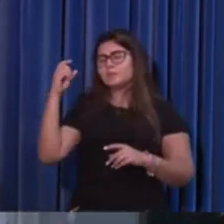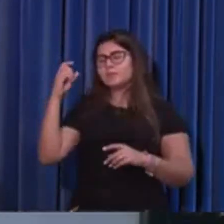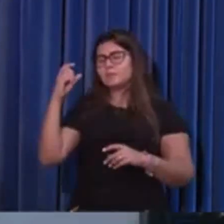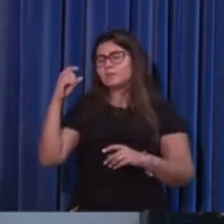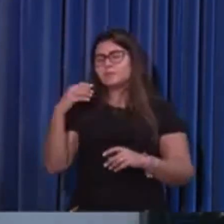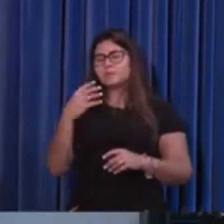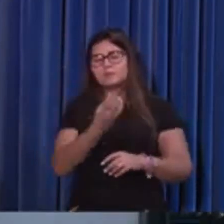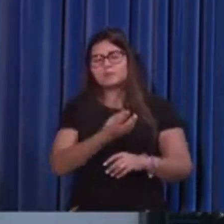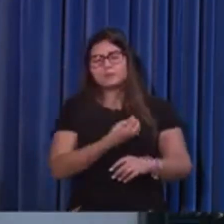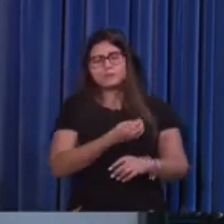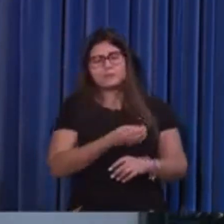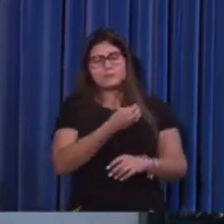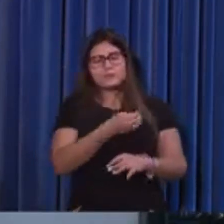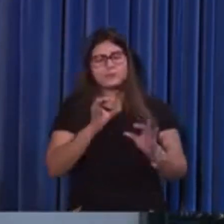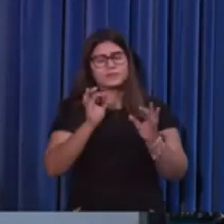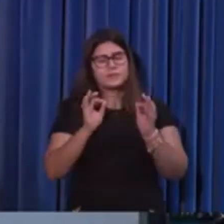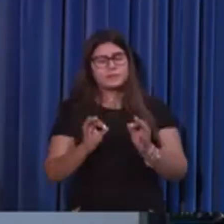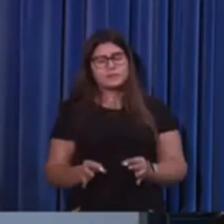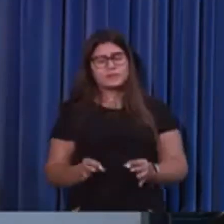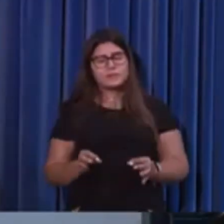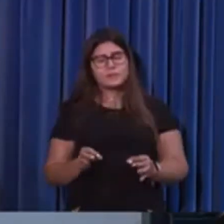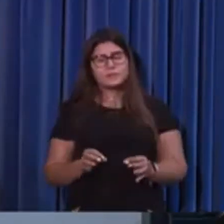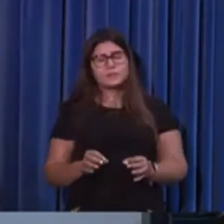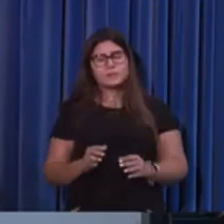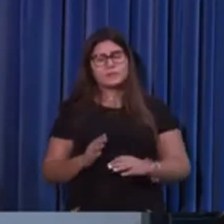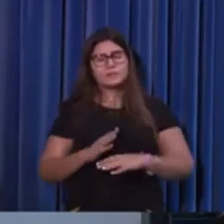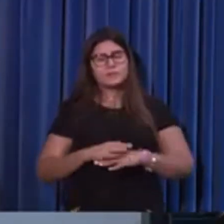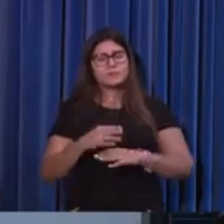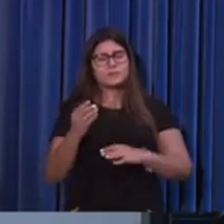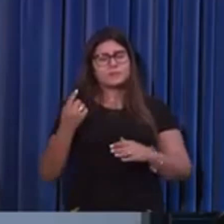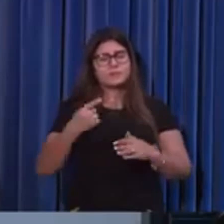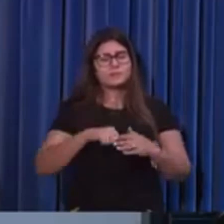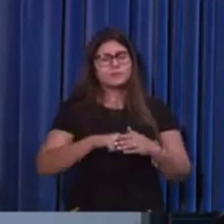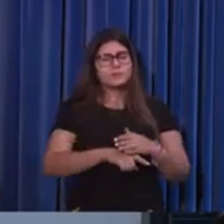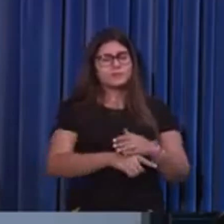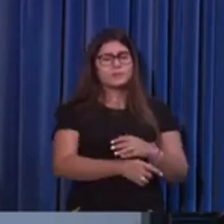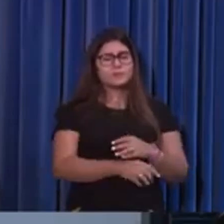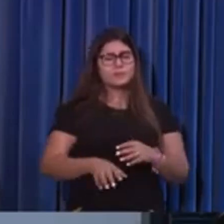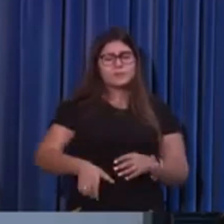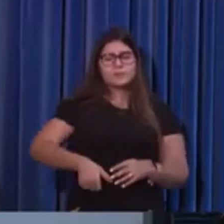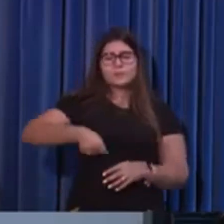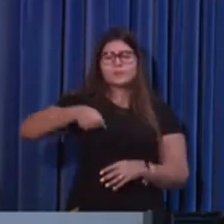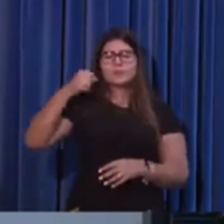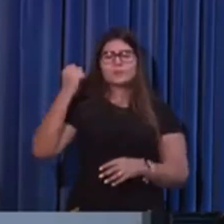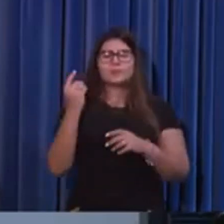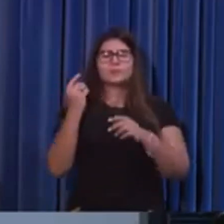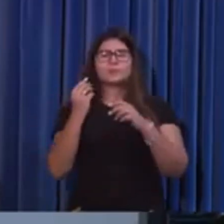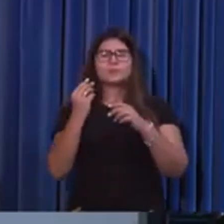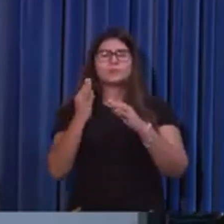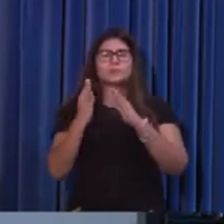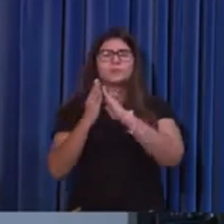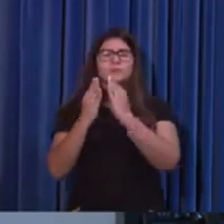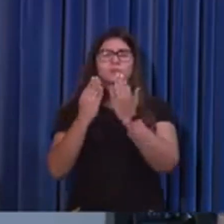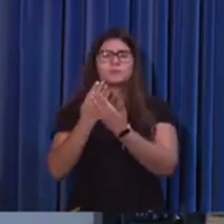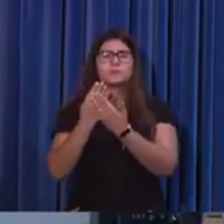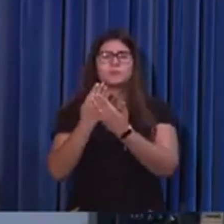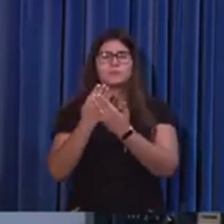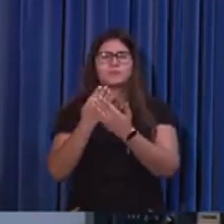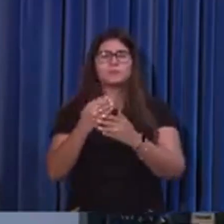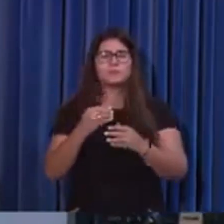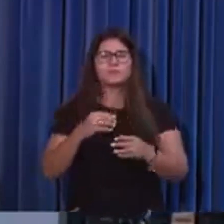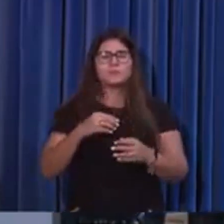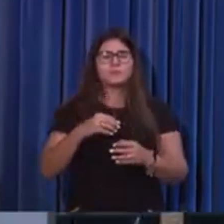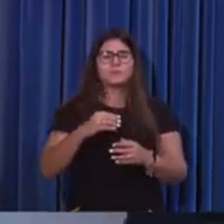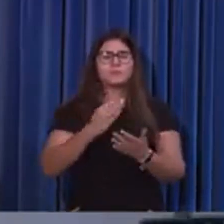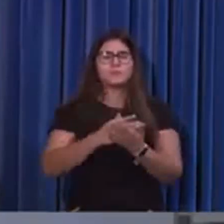Ela é viva e eficaz, mais penetrante do que espada de dois gumes que penetra até a divisão da alma e do